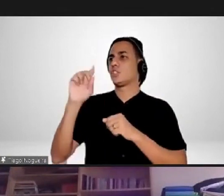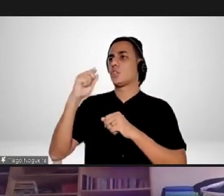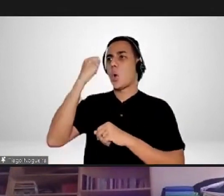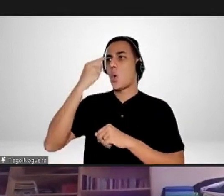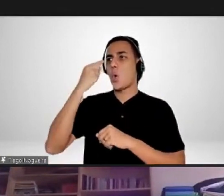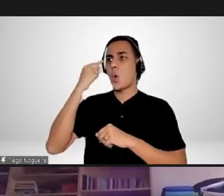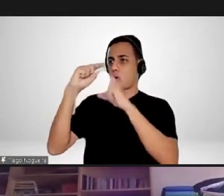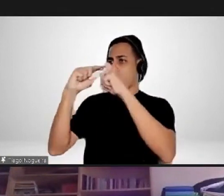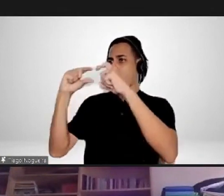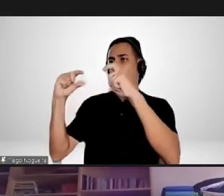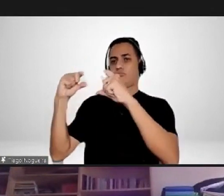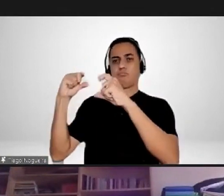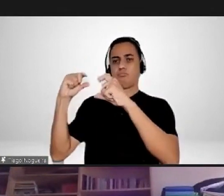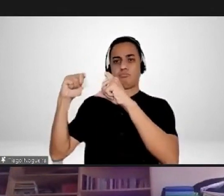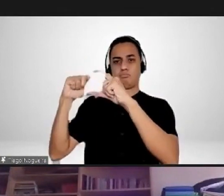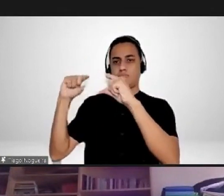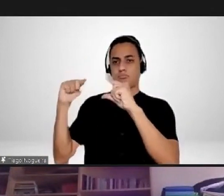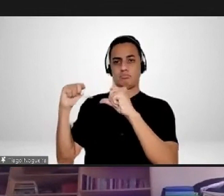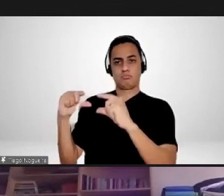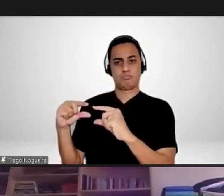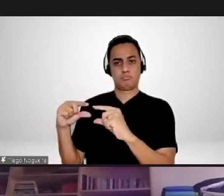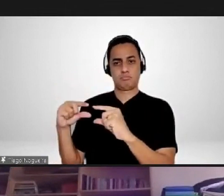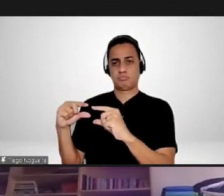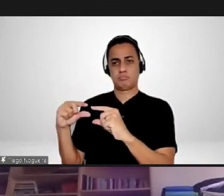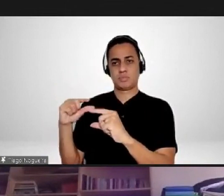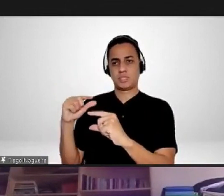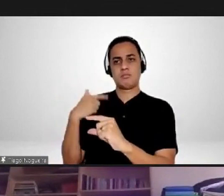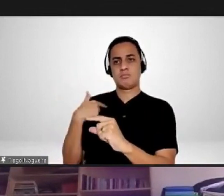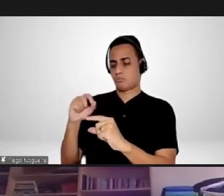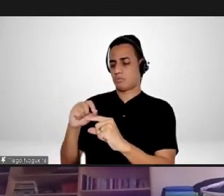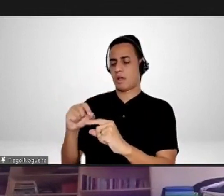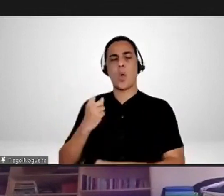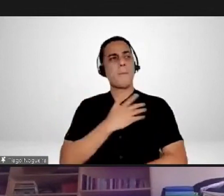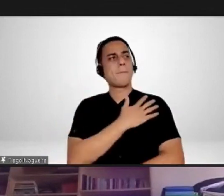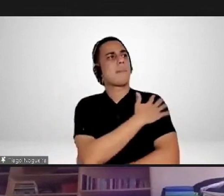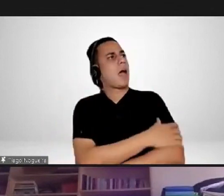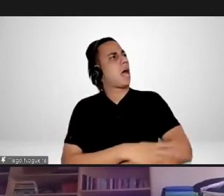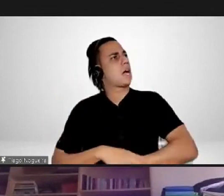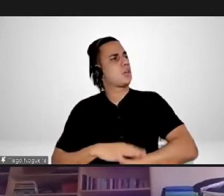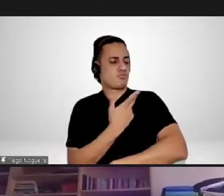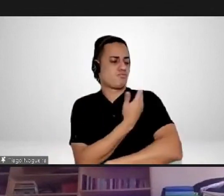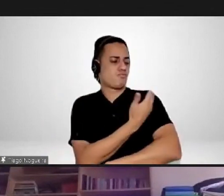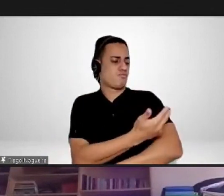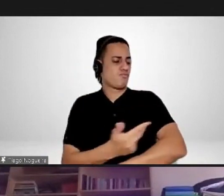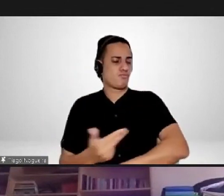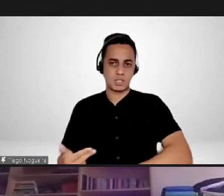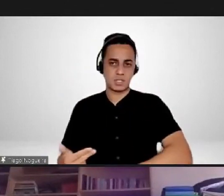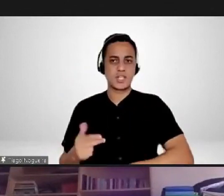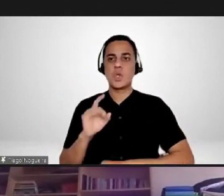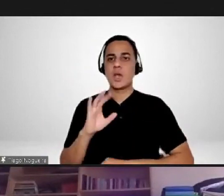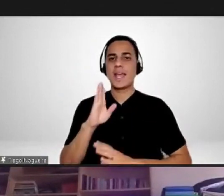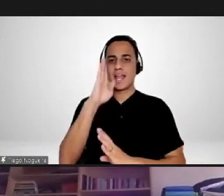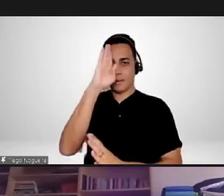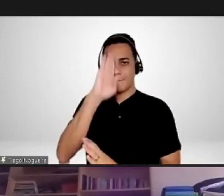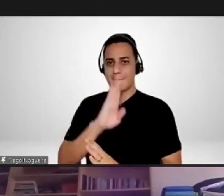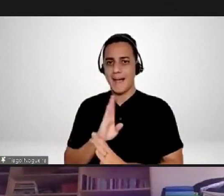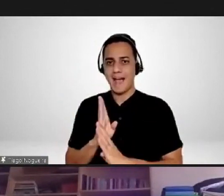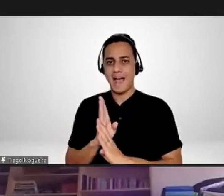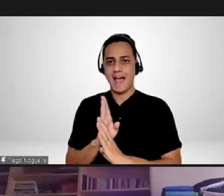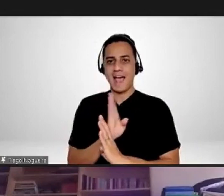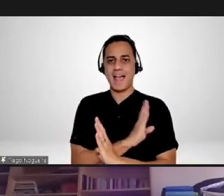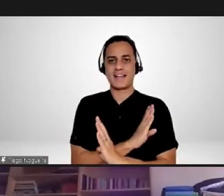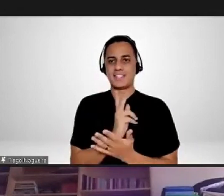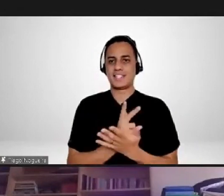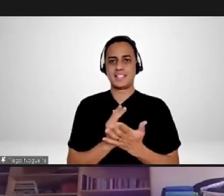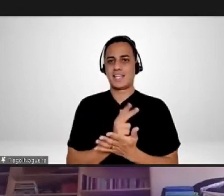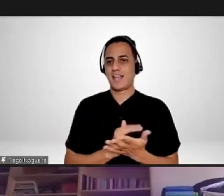no meio, né? Eu vou acabar esse desenho nesse braço, eu vou acabar esse desenho, eu só quero desenhar um trecho dessa folha.